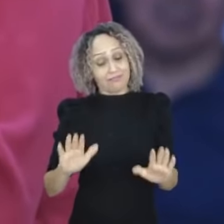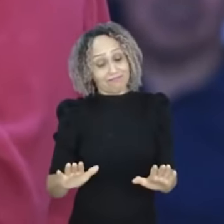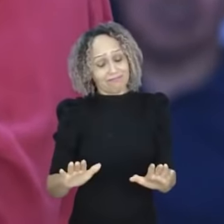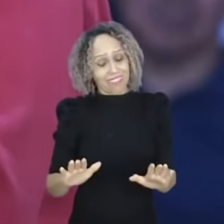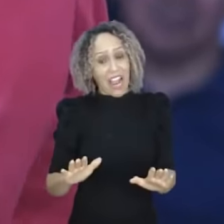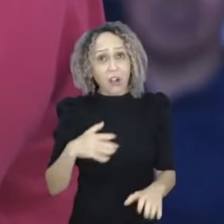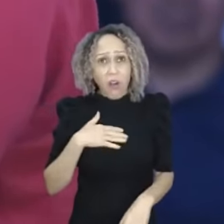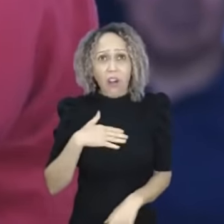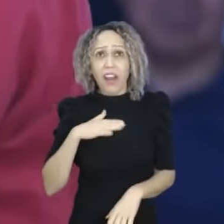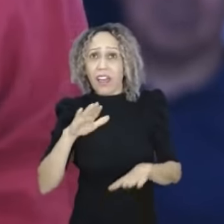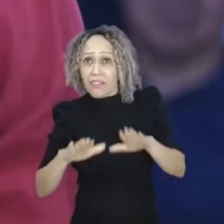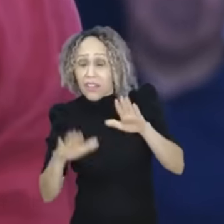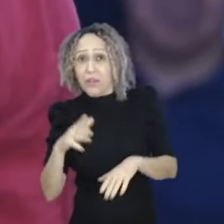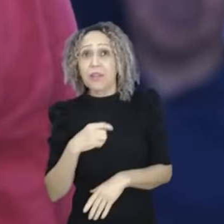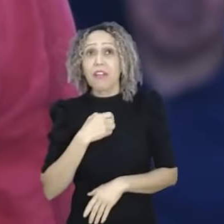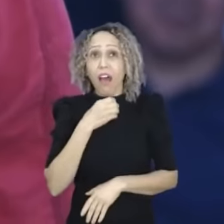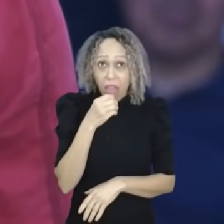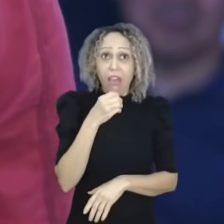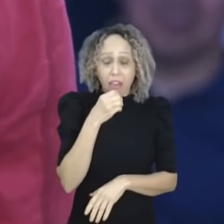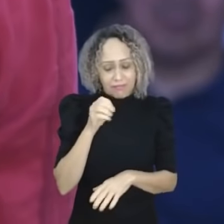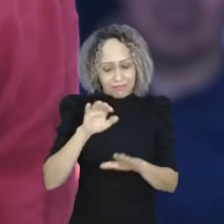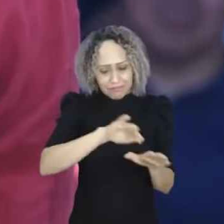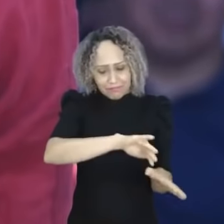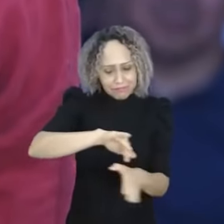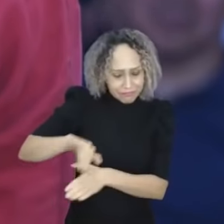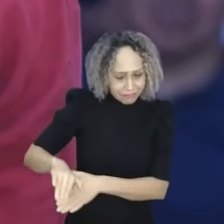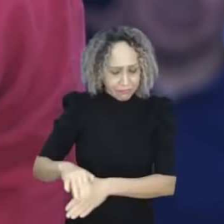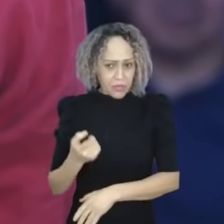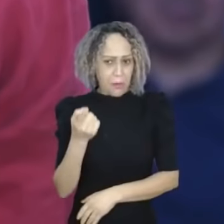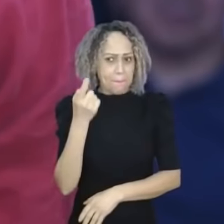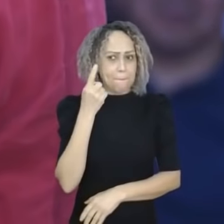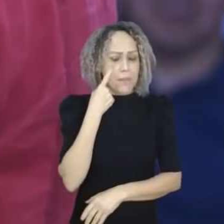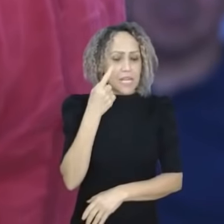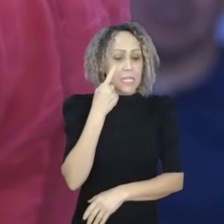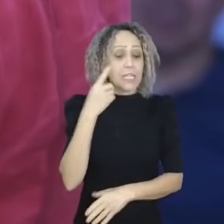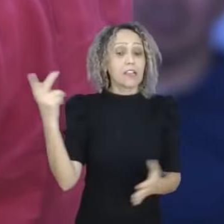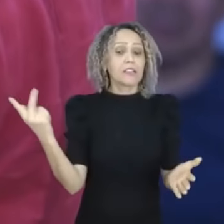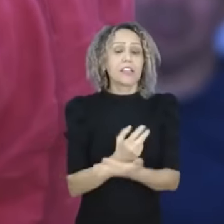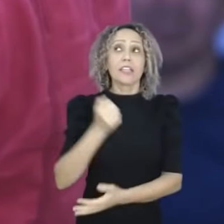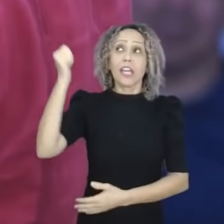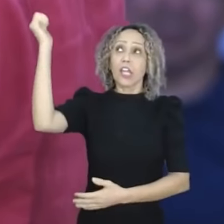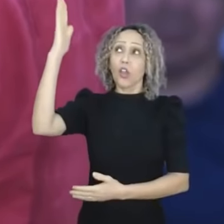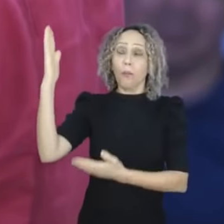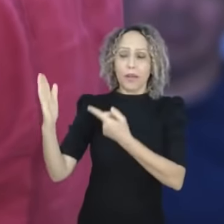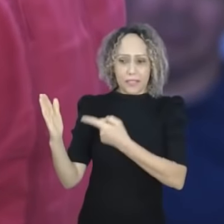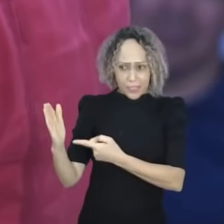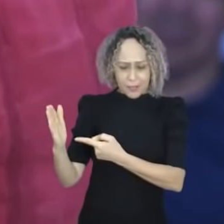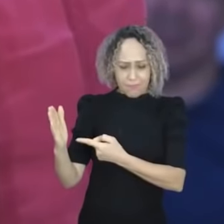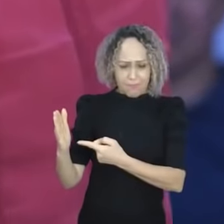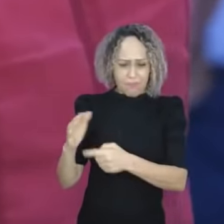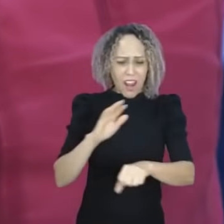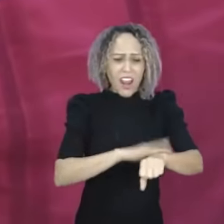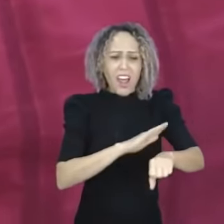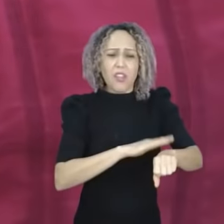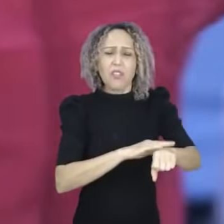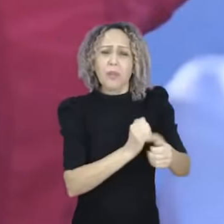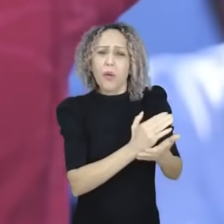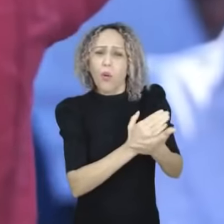dentro para vocês o seguinte. Presta atenção do que está acontecendo no Brasil. Quando começou a pandemia, os